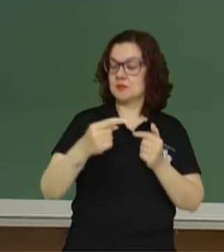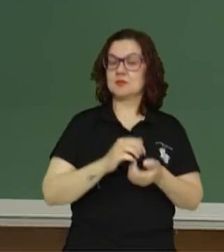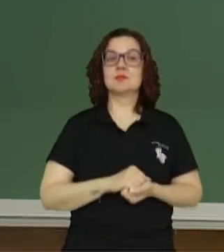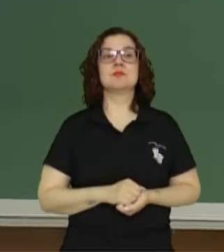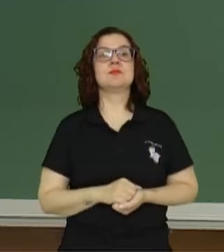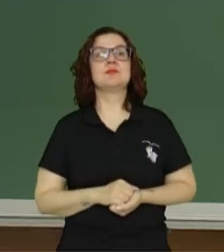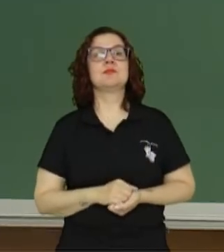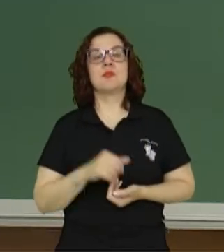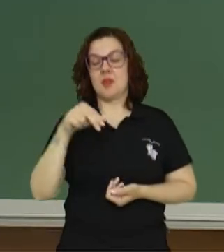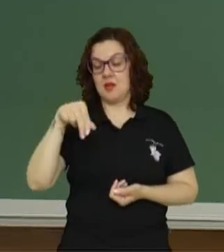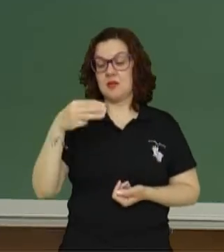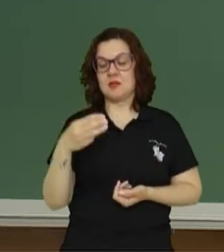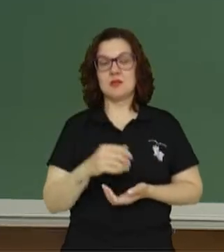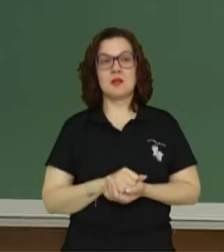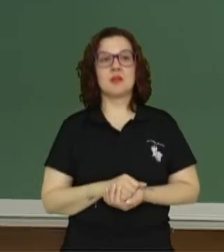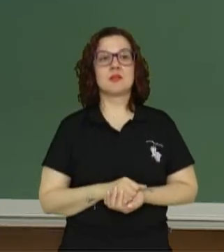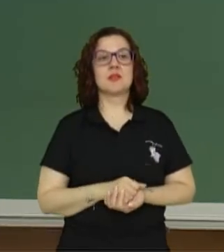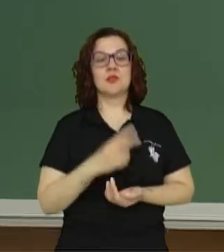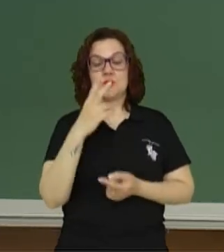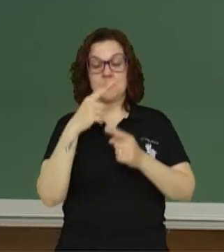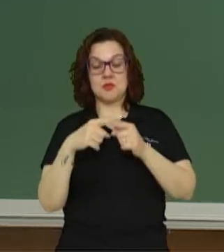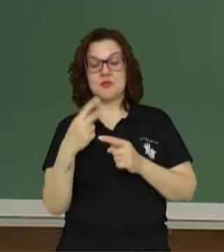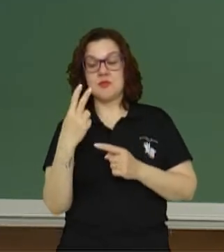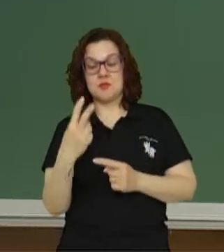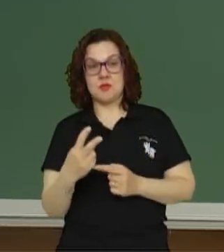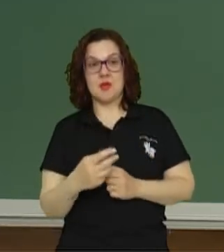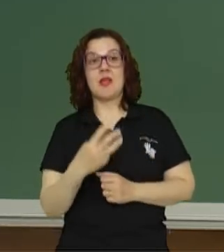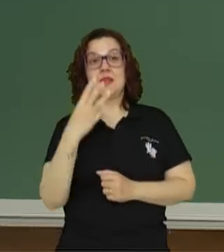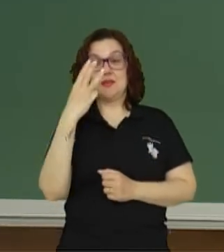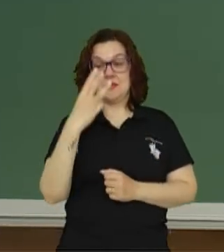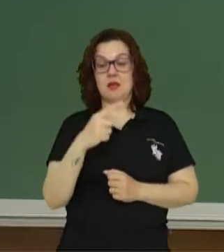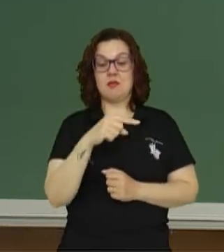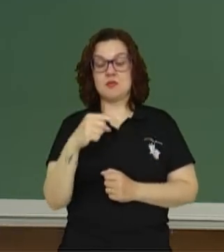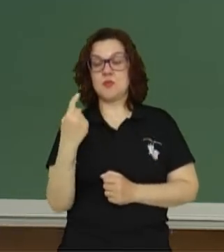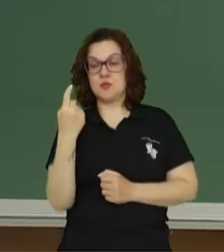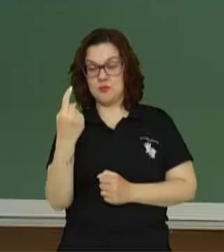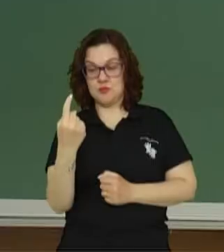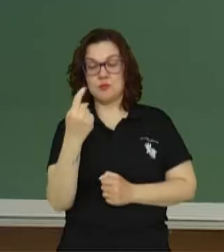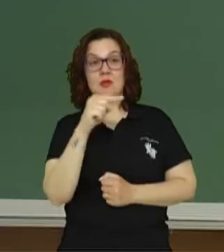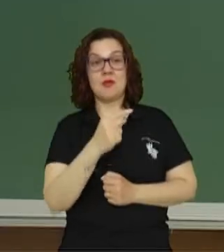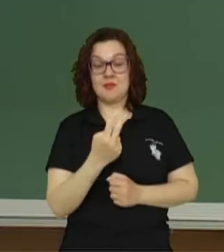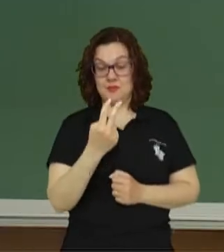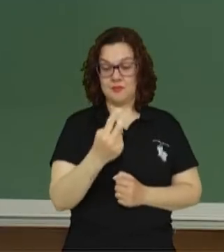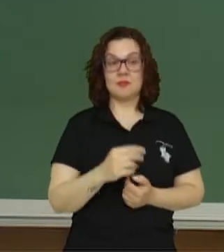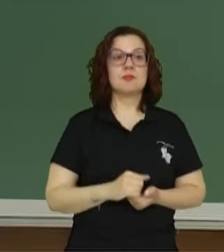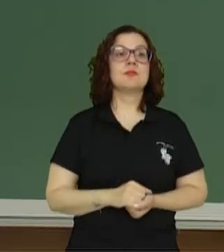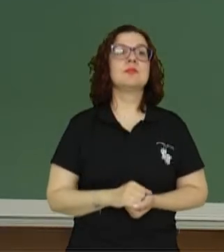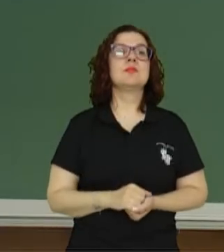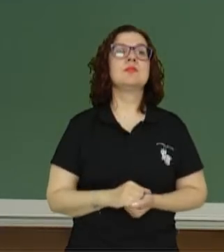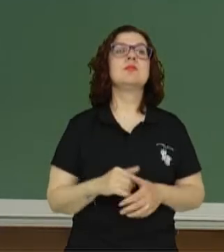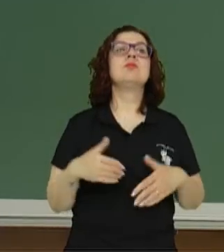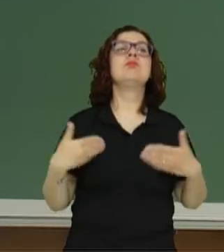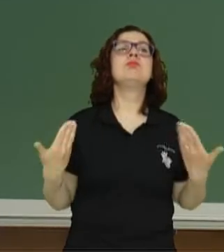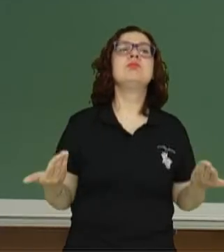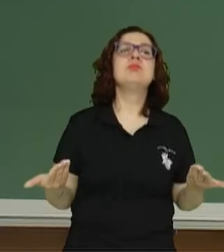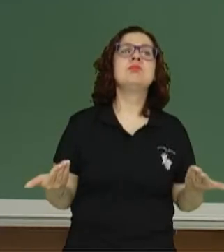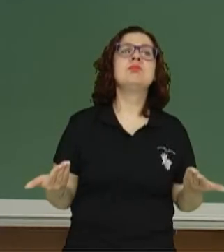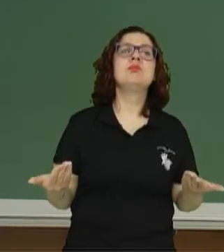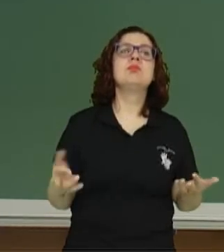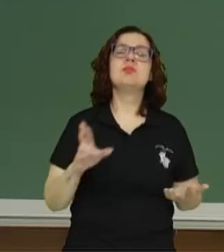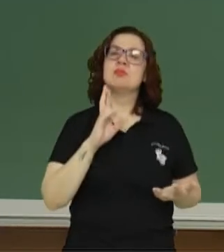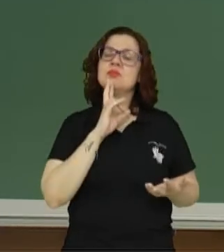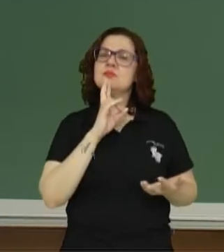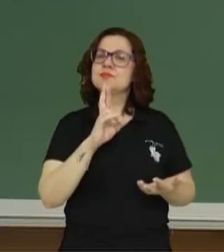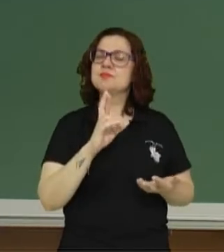ficar? N3. 2 vezes 2, porque 3 menos 1 igual a 2. E agora? Chegaram já a